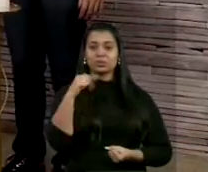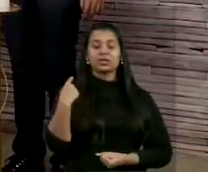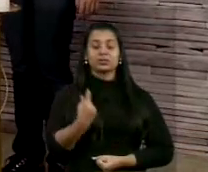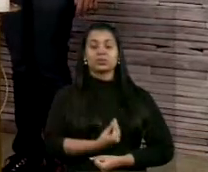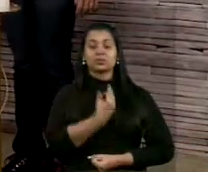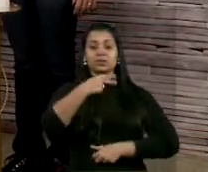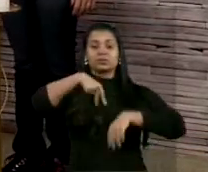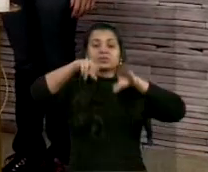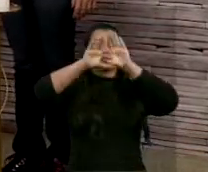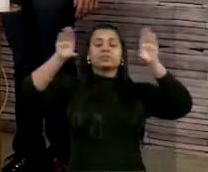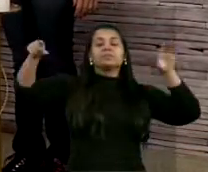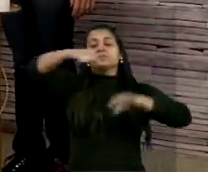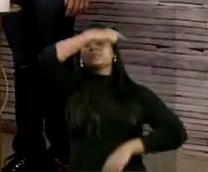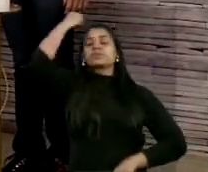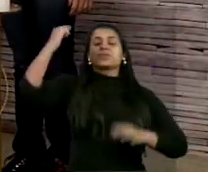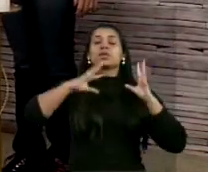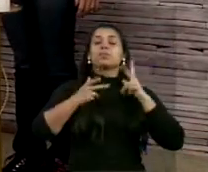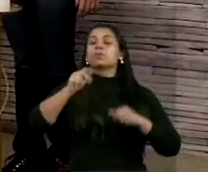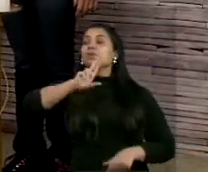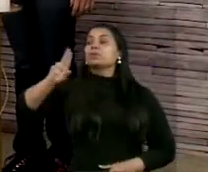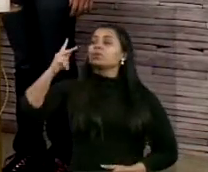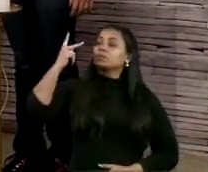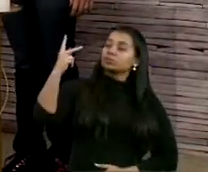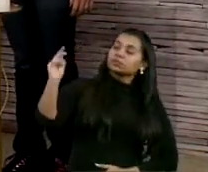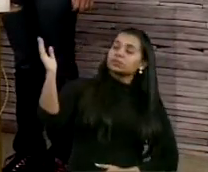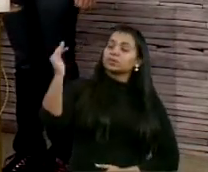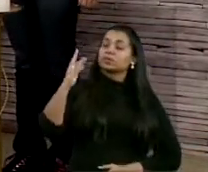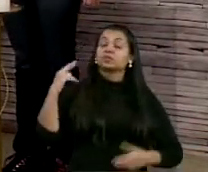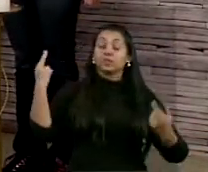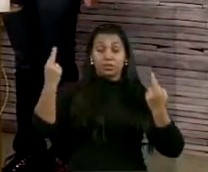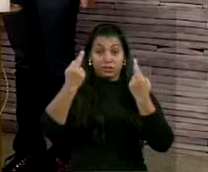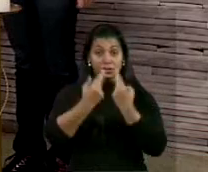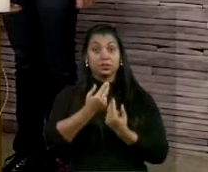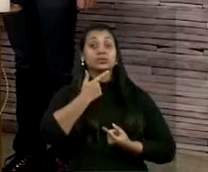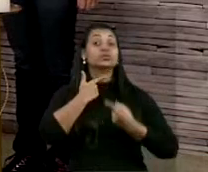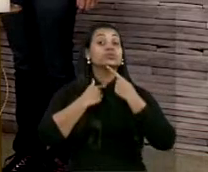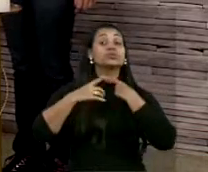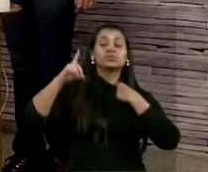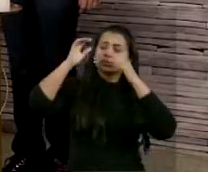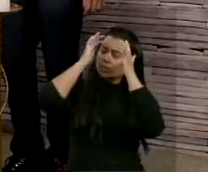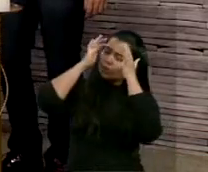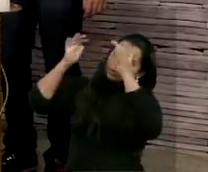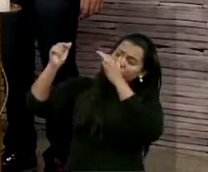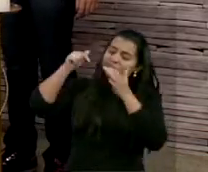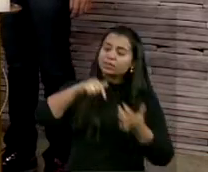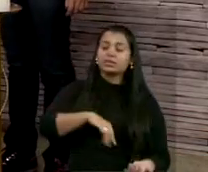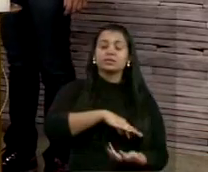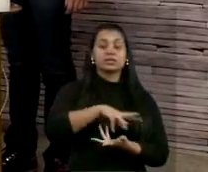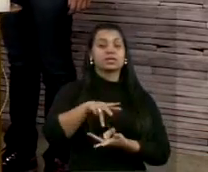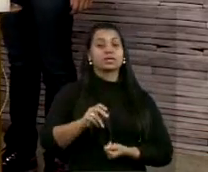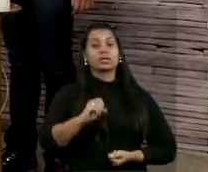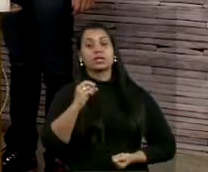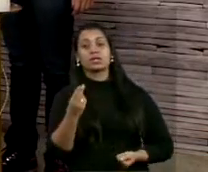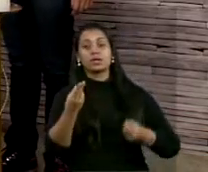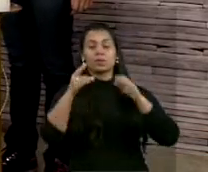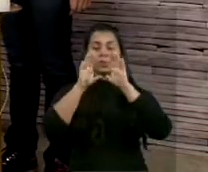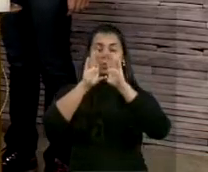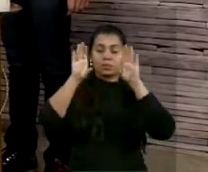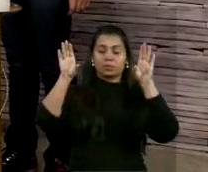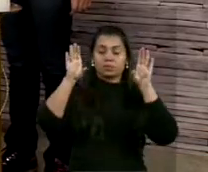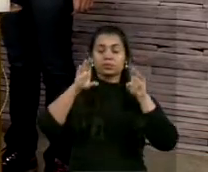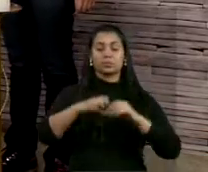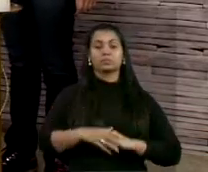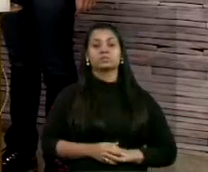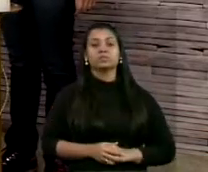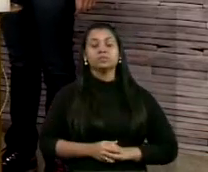Pai nosso que estais nos céus, santificado seja o vosso nome. Venha a nós o vosso reino. Seja feita a vossa